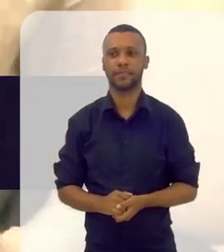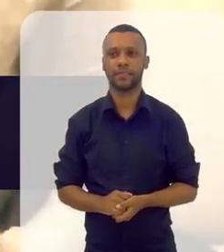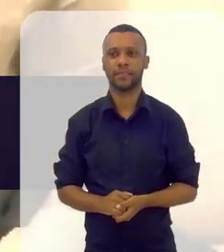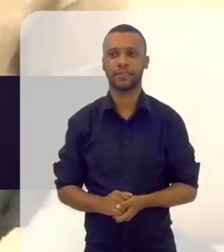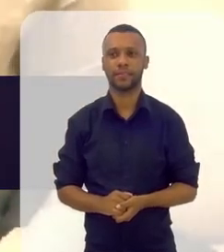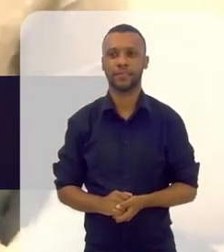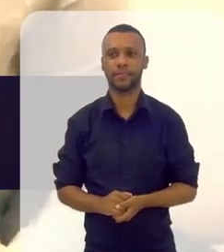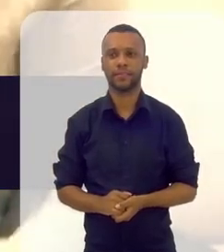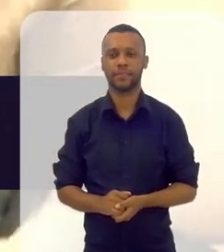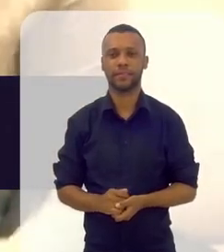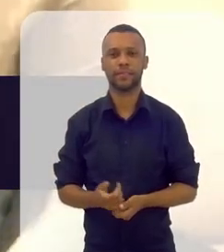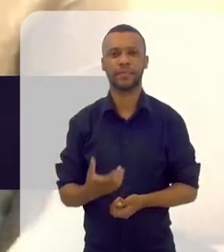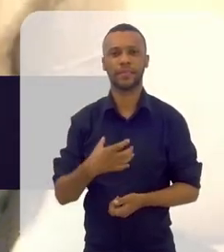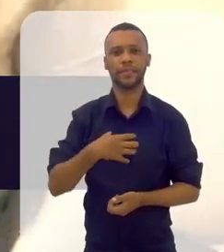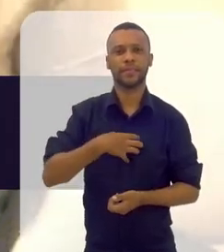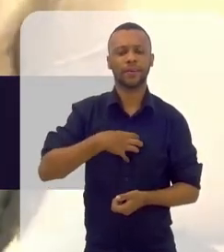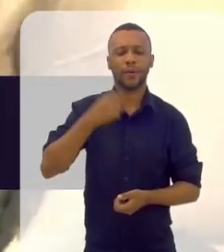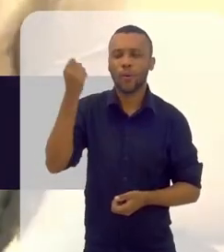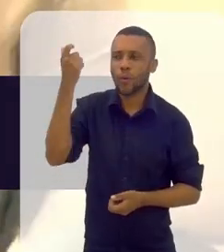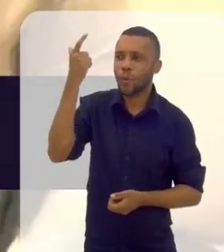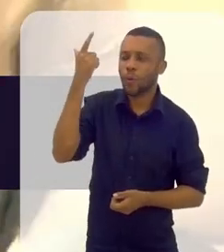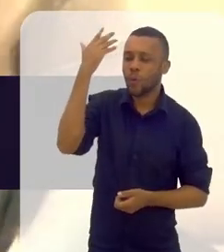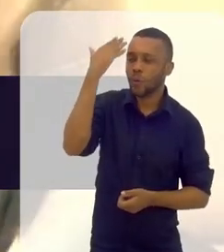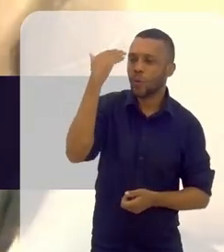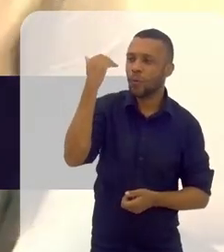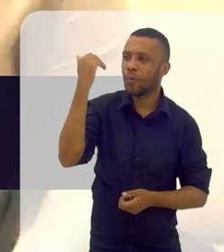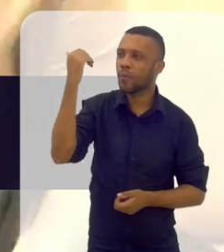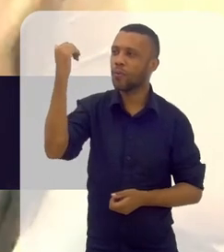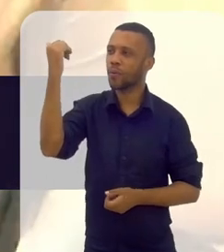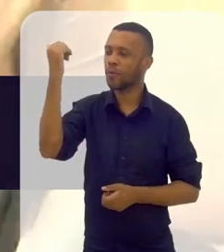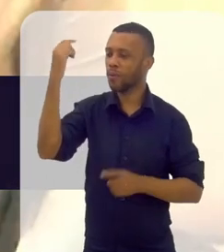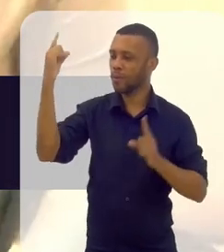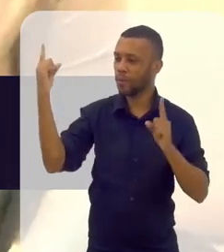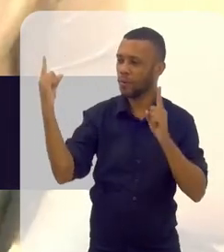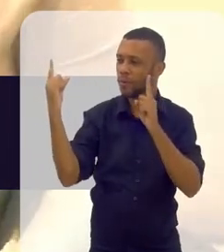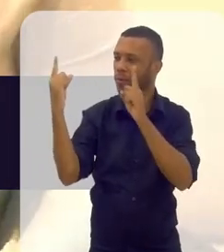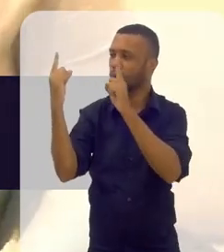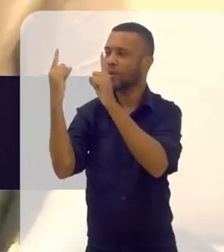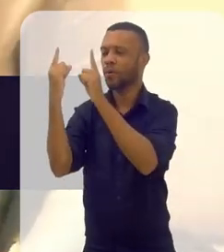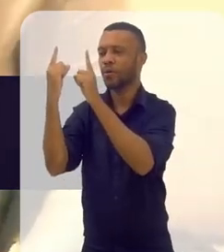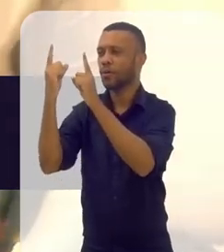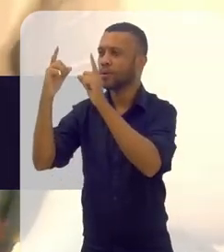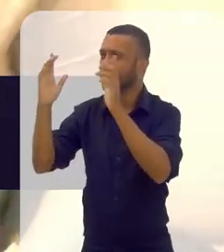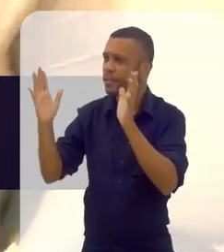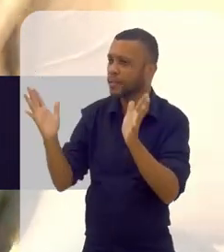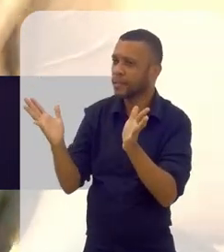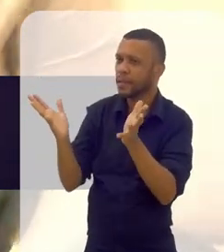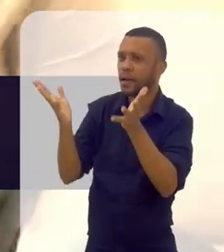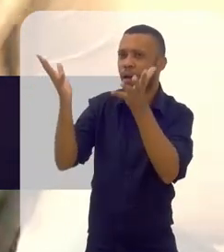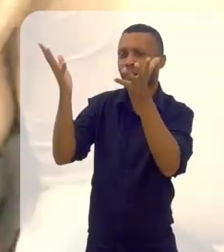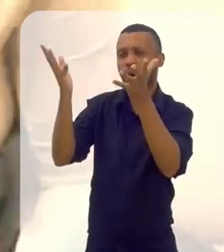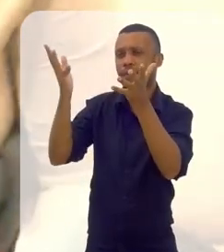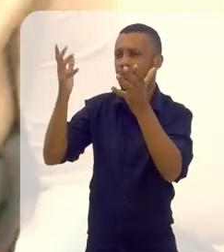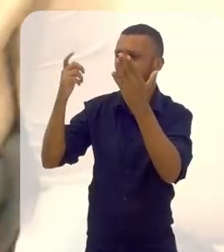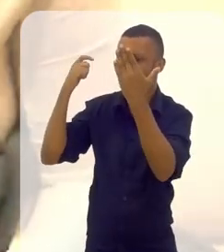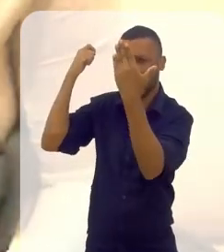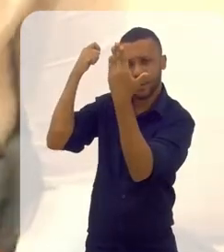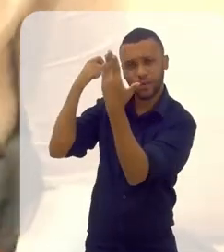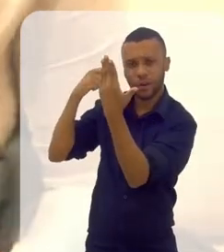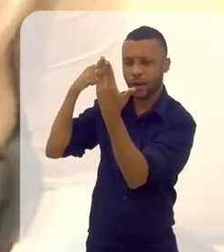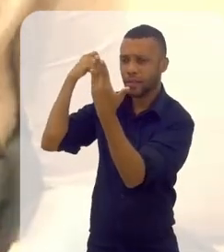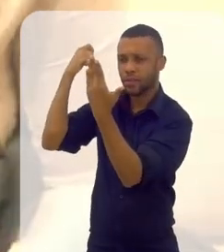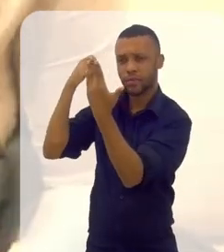Senti o chamado chamar e a chama me esquentar. Salve, salve, carinho do Oxum.